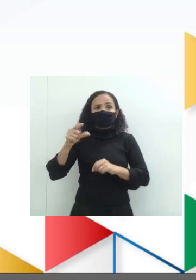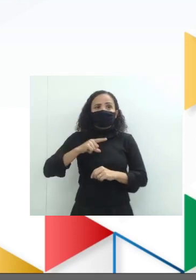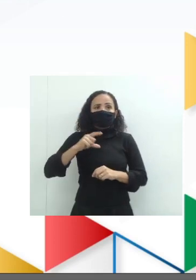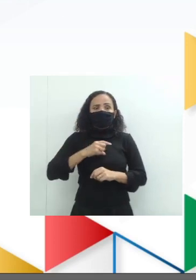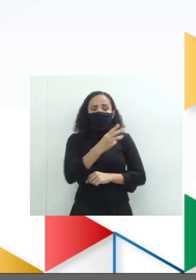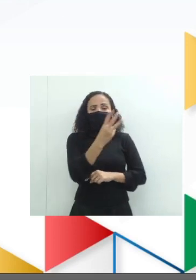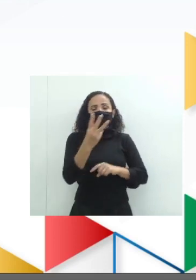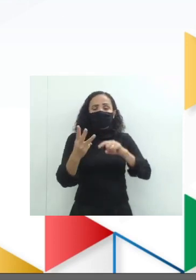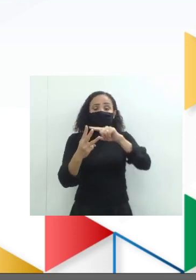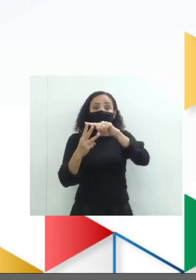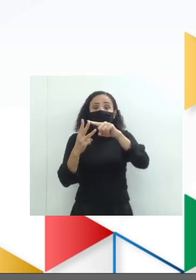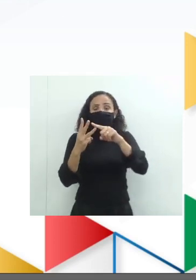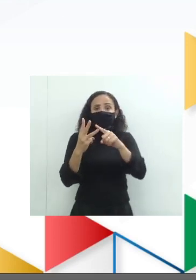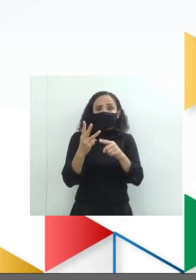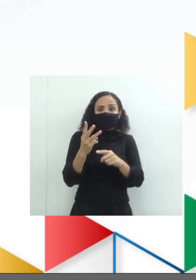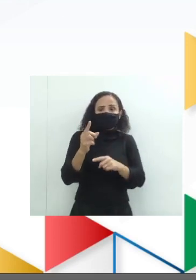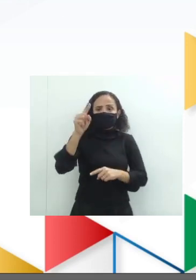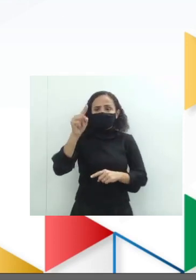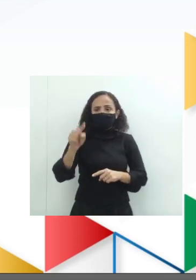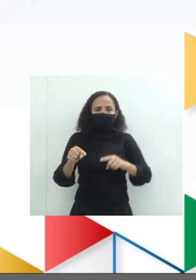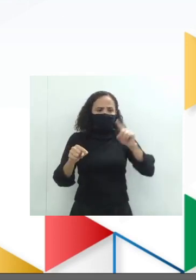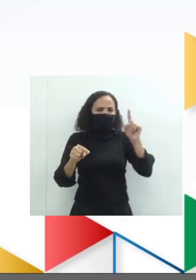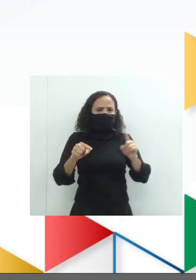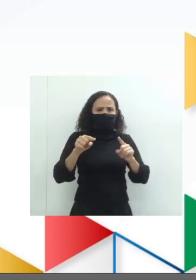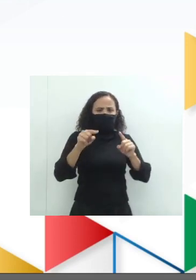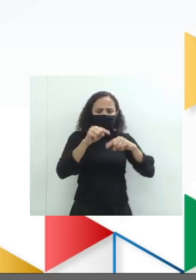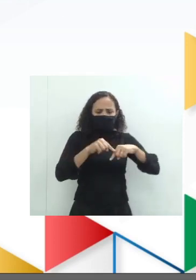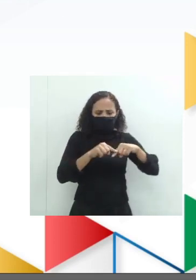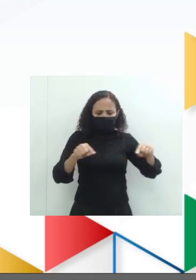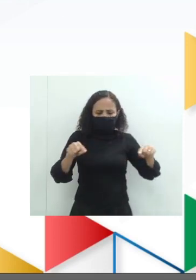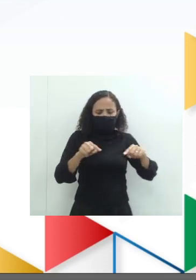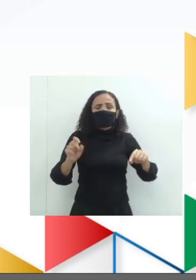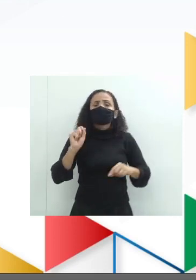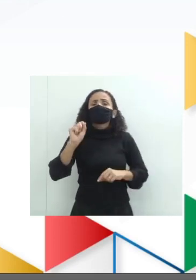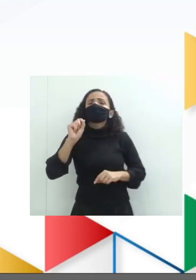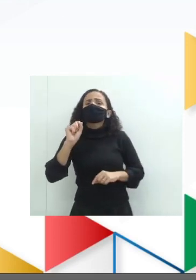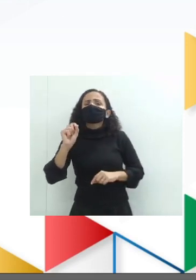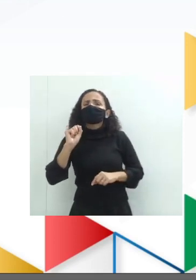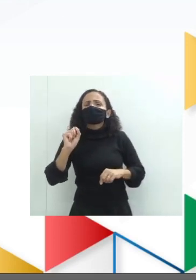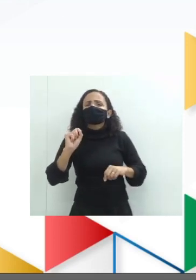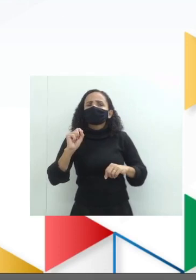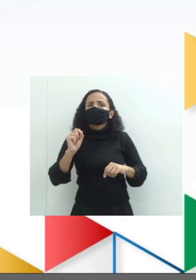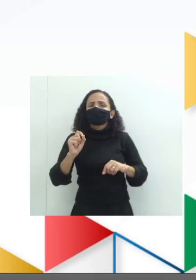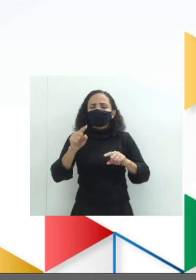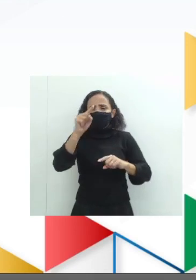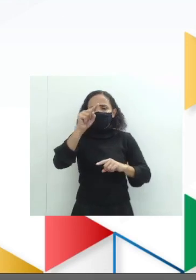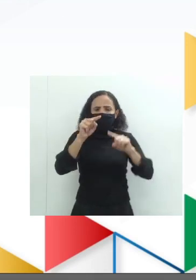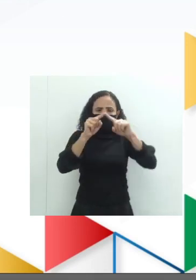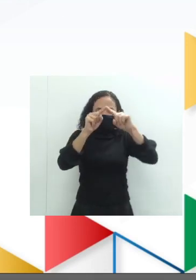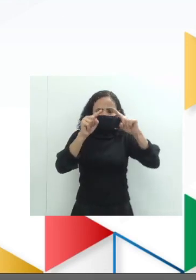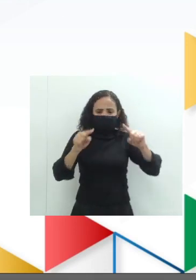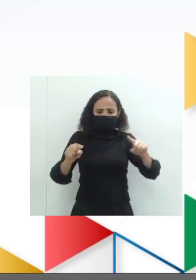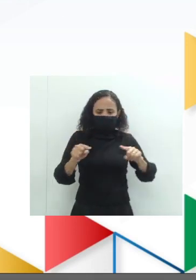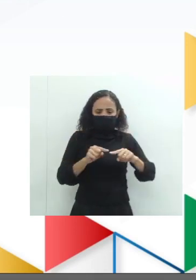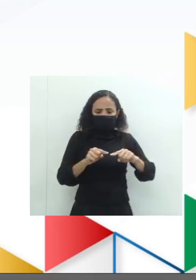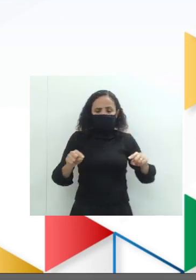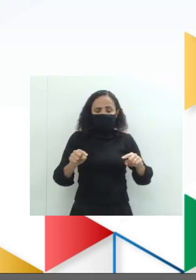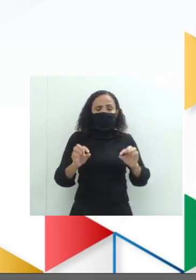3 lados. Quando os 3 lados de um triângulo